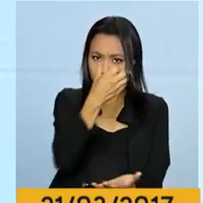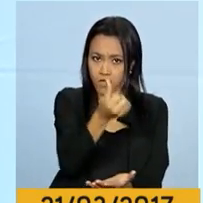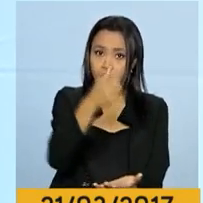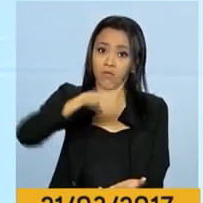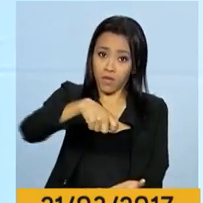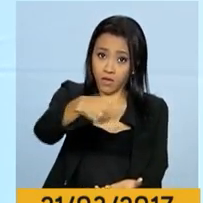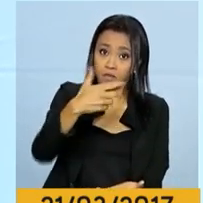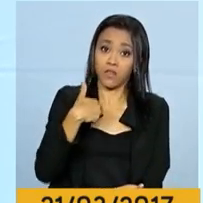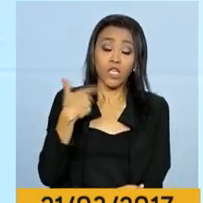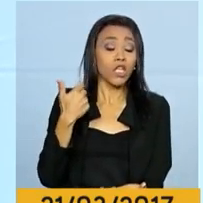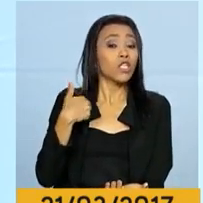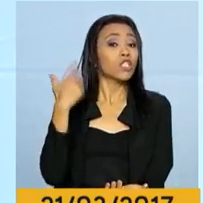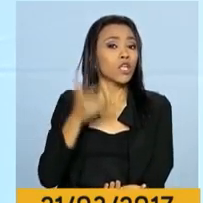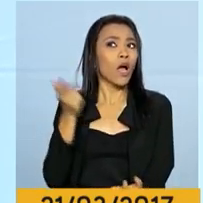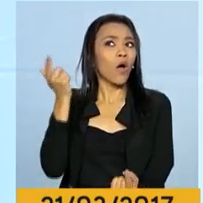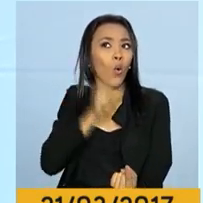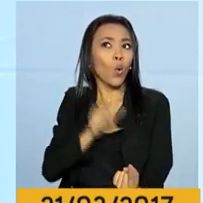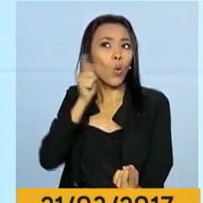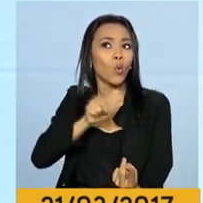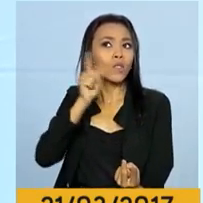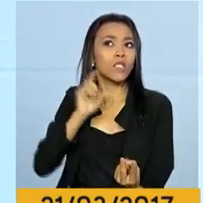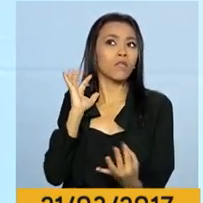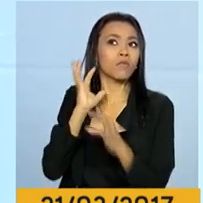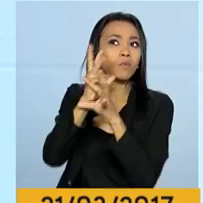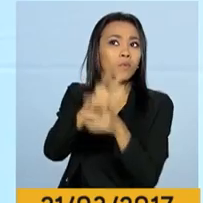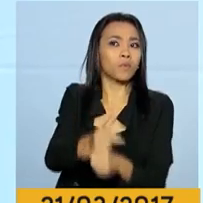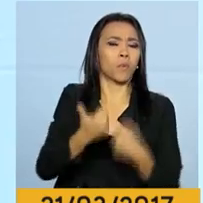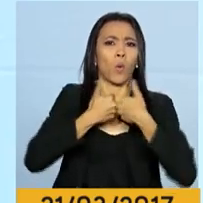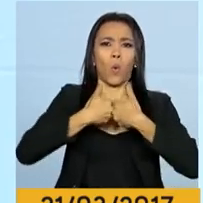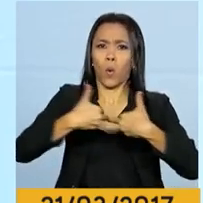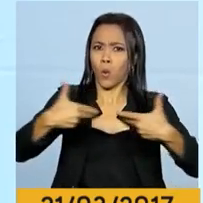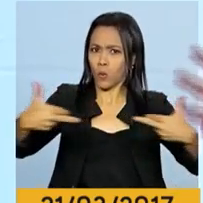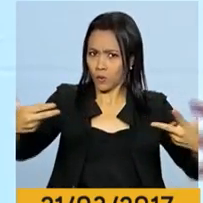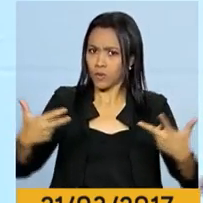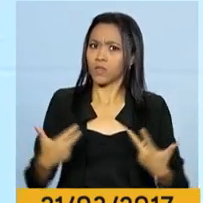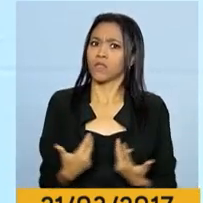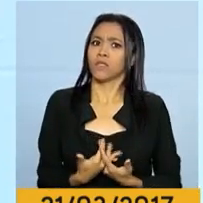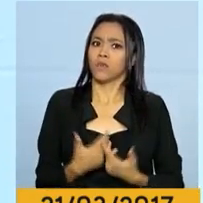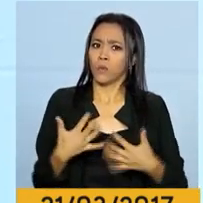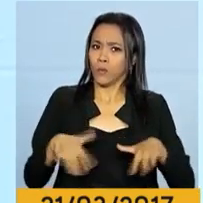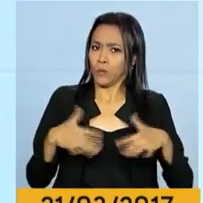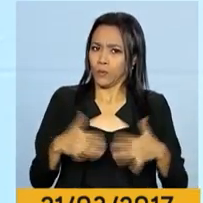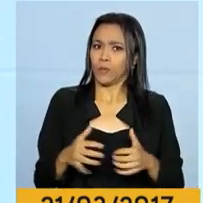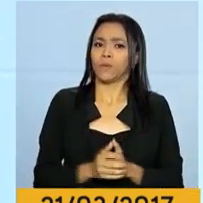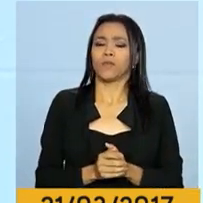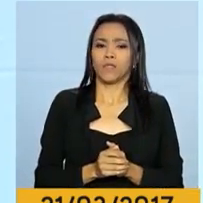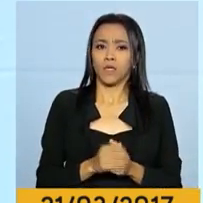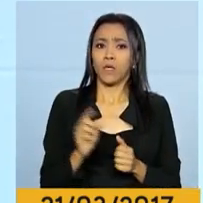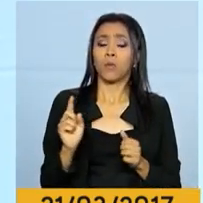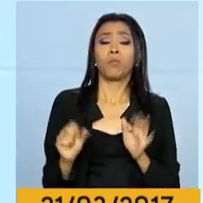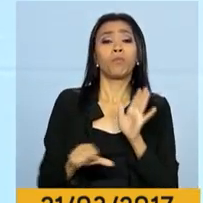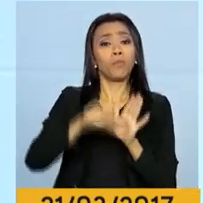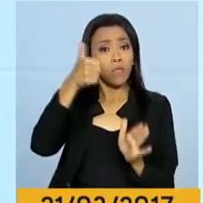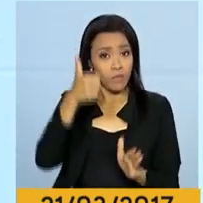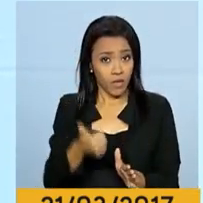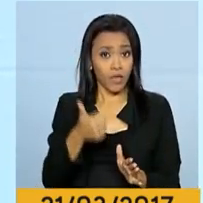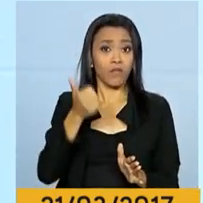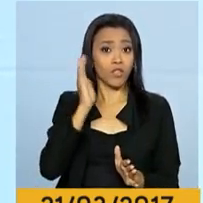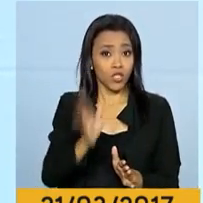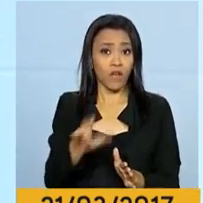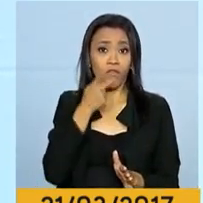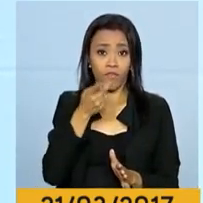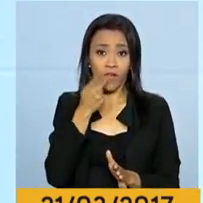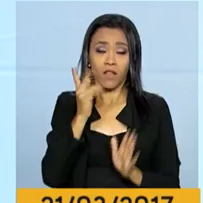já conseguimos alguns feitos mais do que razoáveis. O primeiro deles, como aqui foi